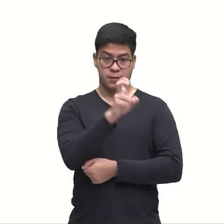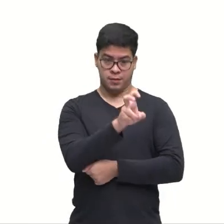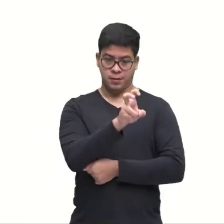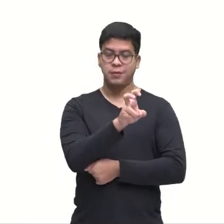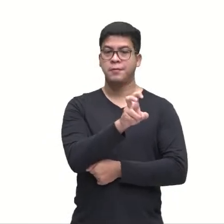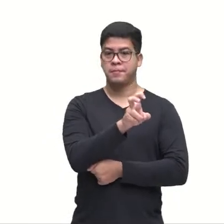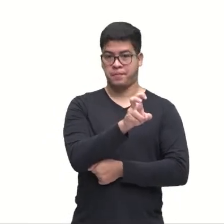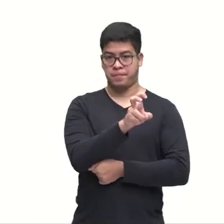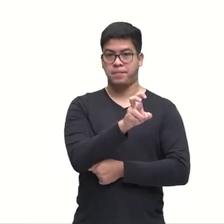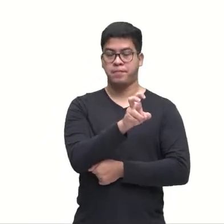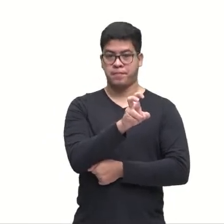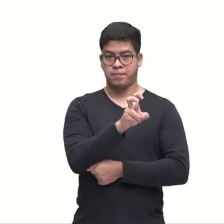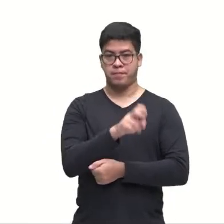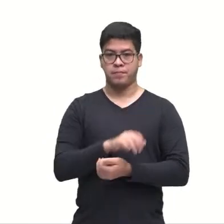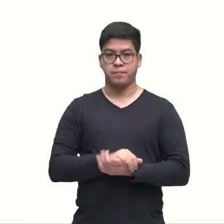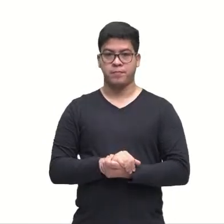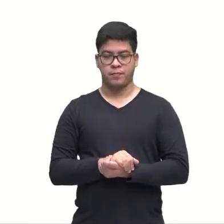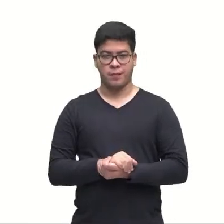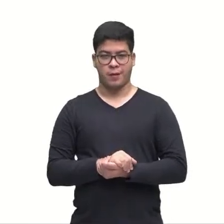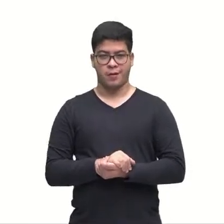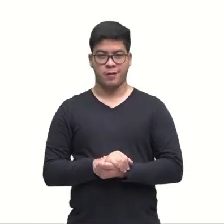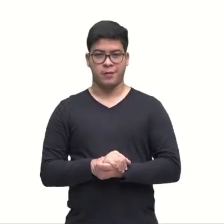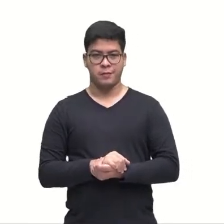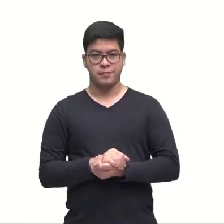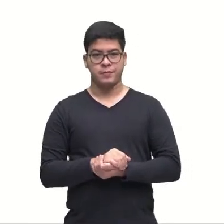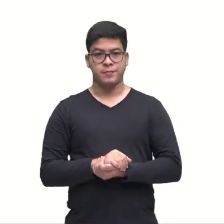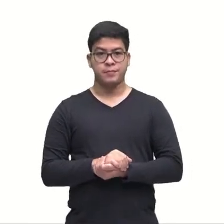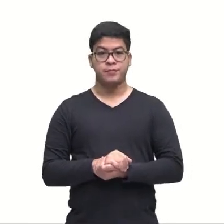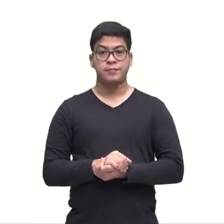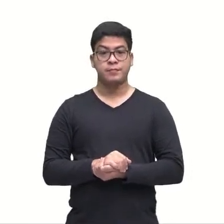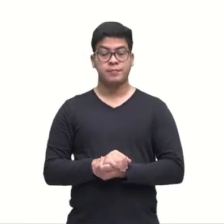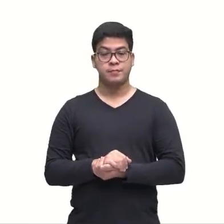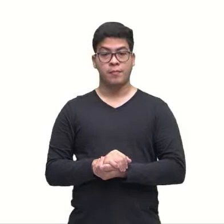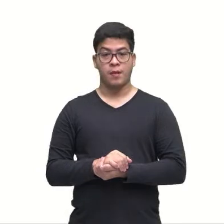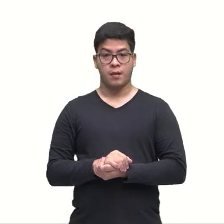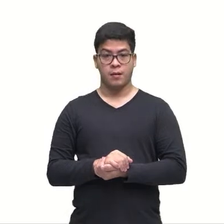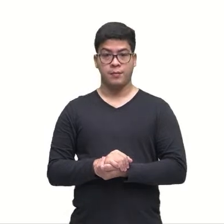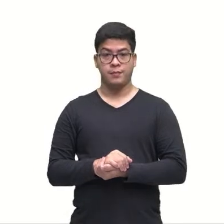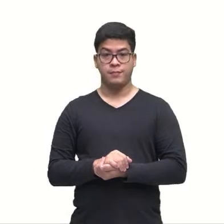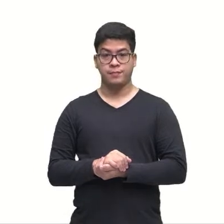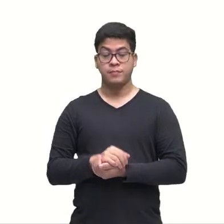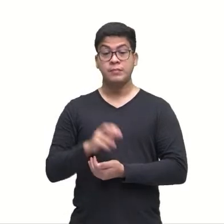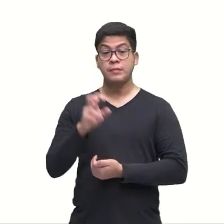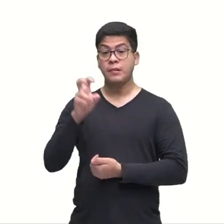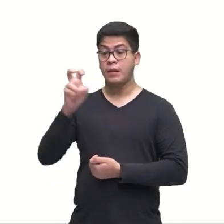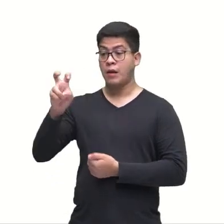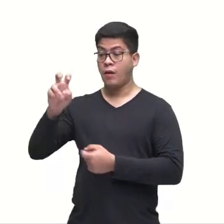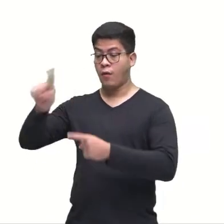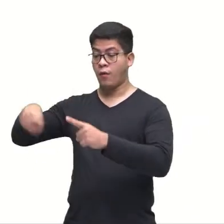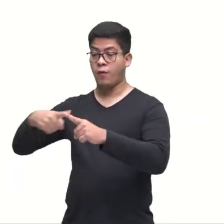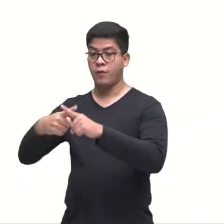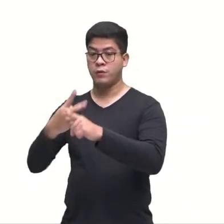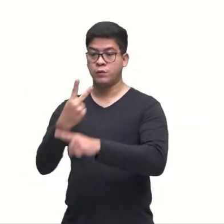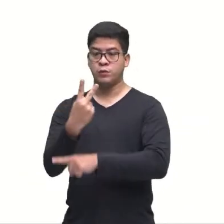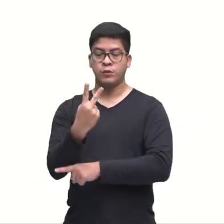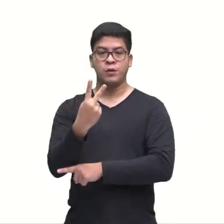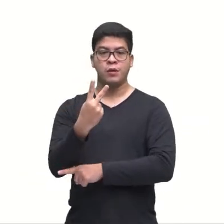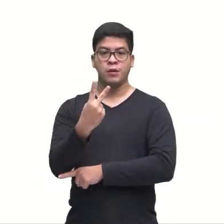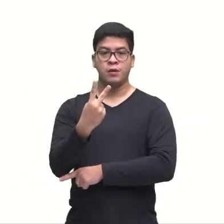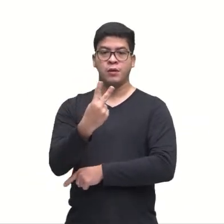5. Vou melhorar esse 5 aqui, né? 5 vezes 1, 5. 5 vezes 2